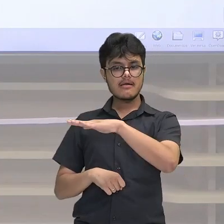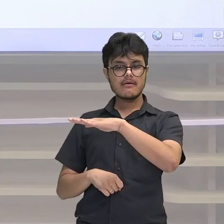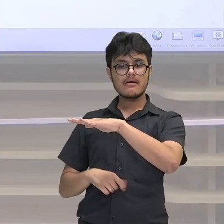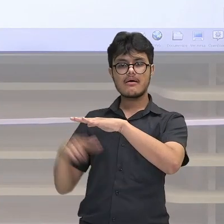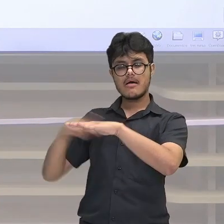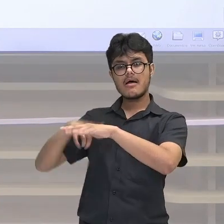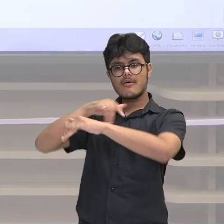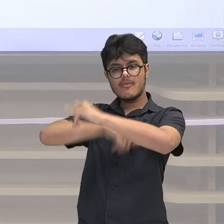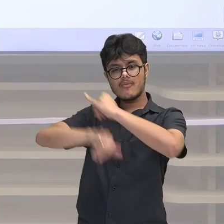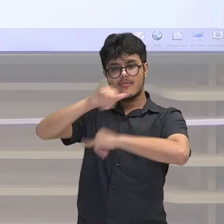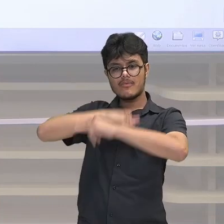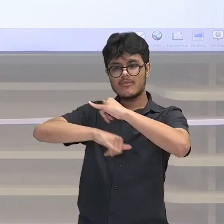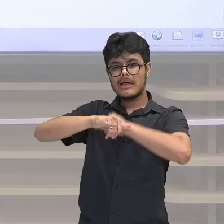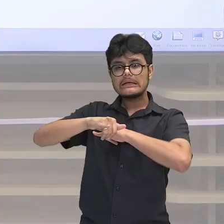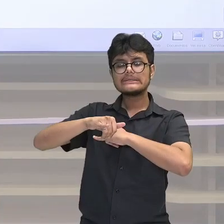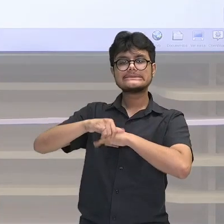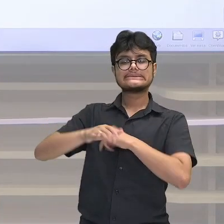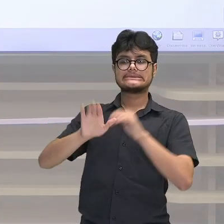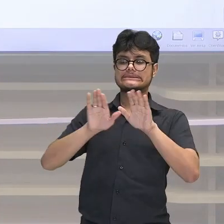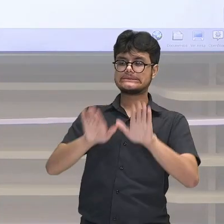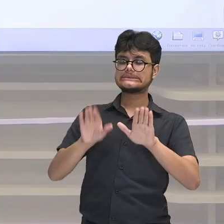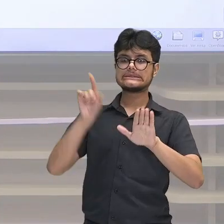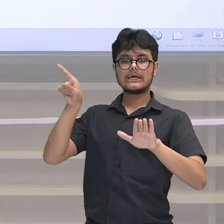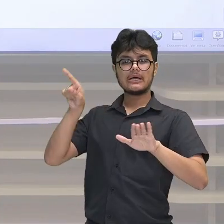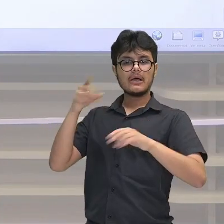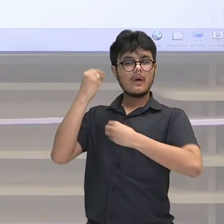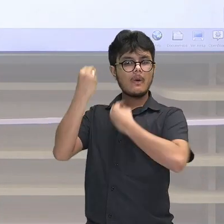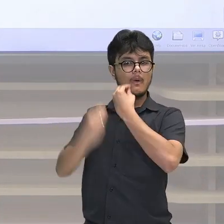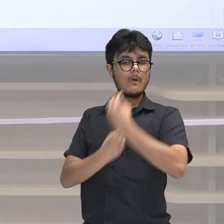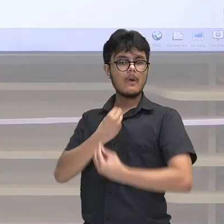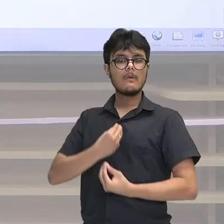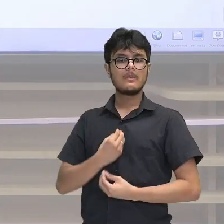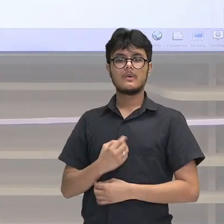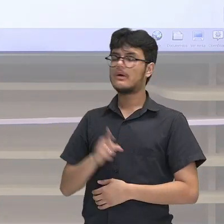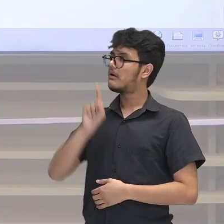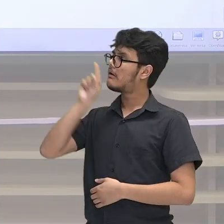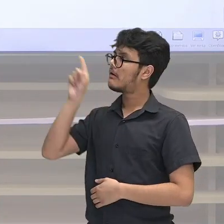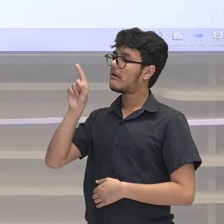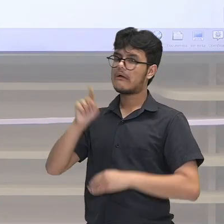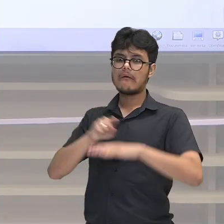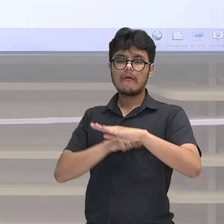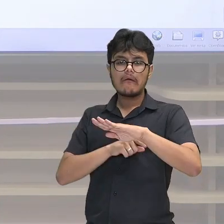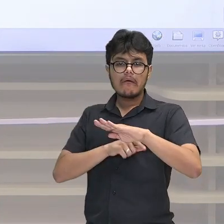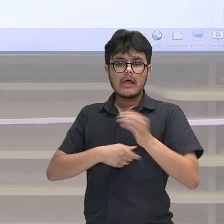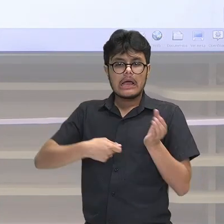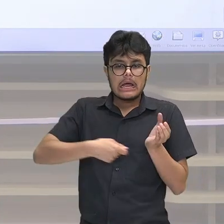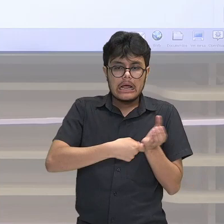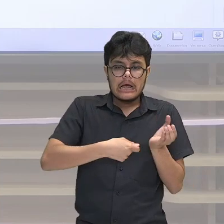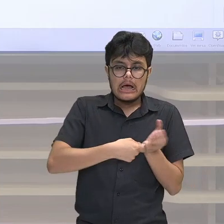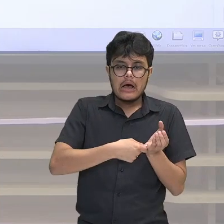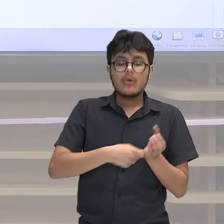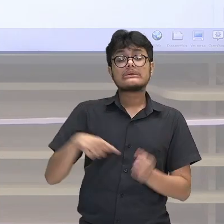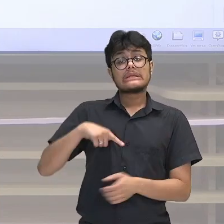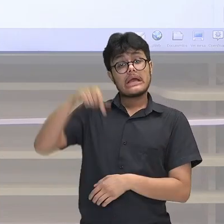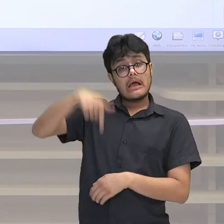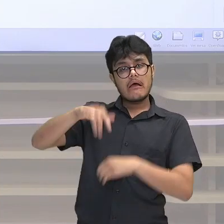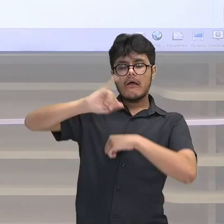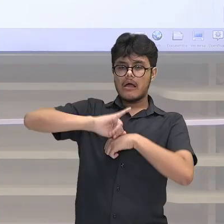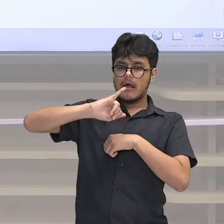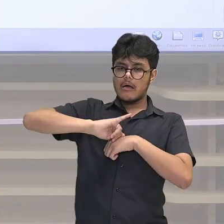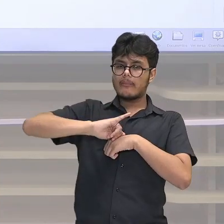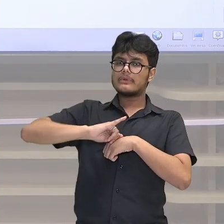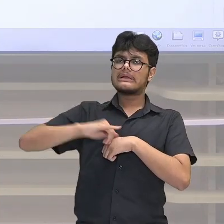na nossa cidade, né, na capital, nós temos esses carros elétricos que estão rodando. São carros que são